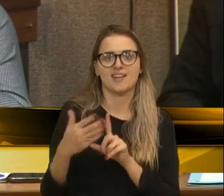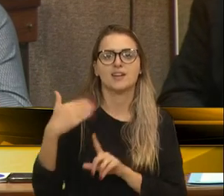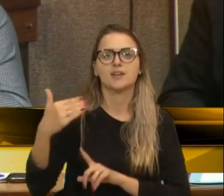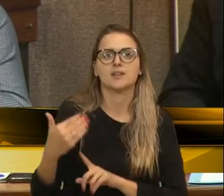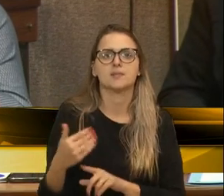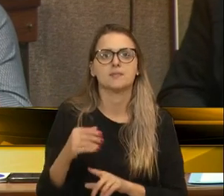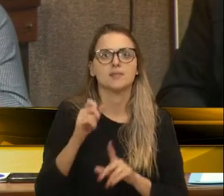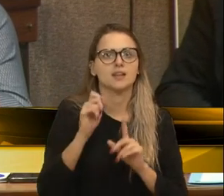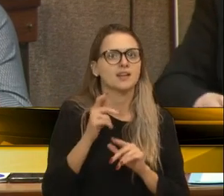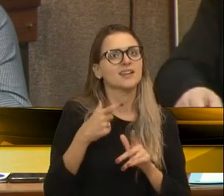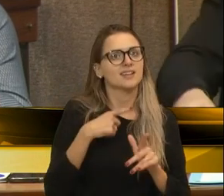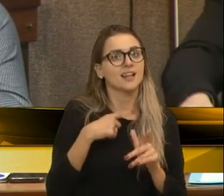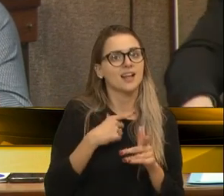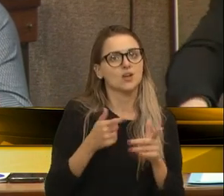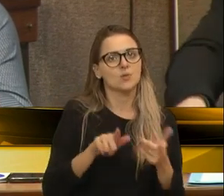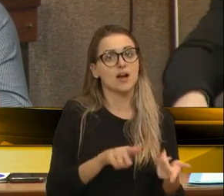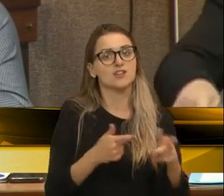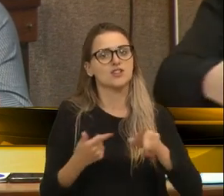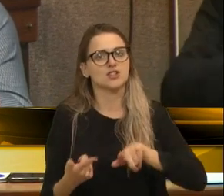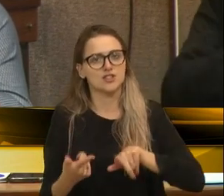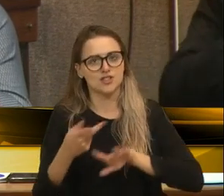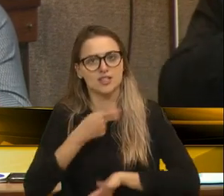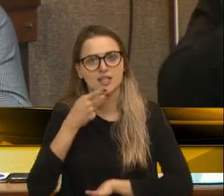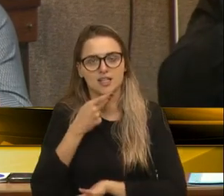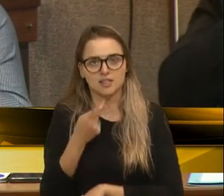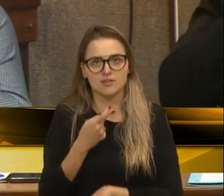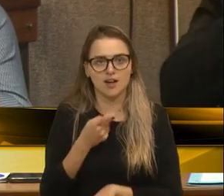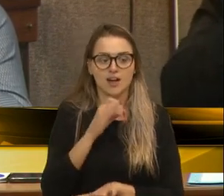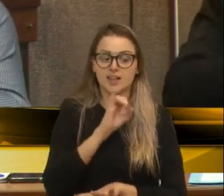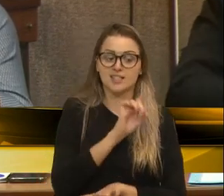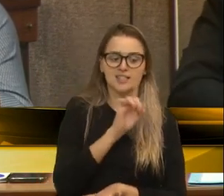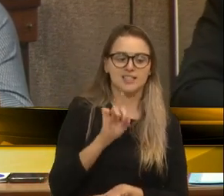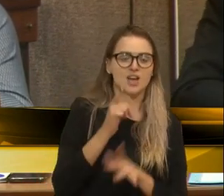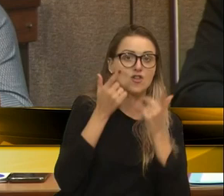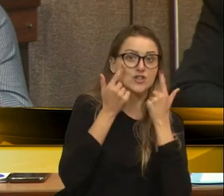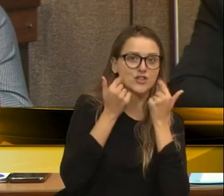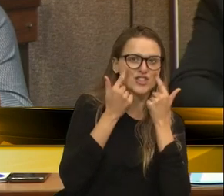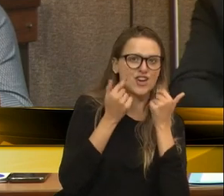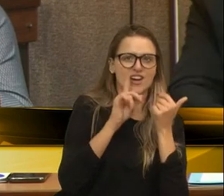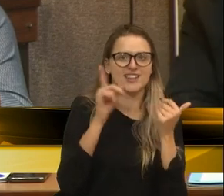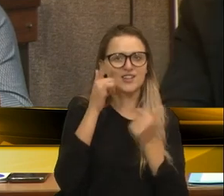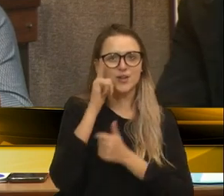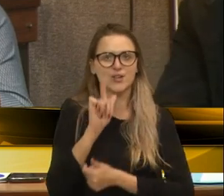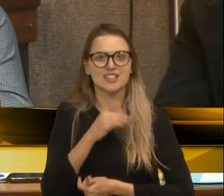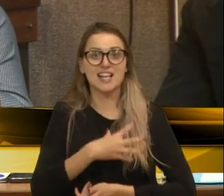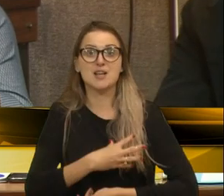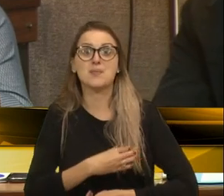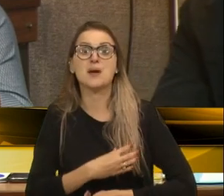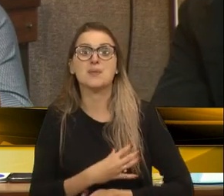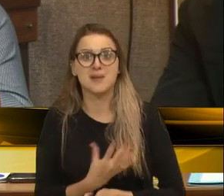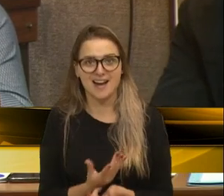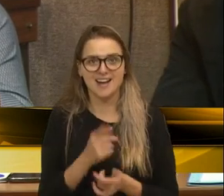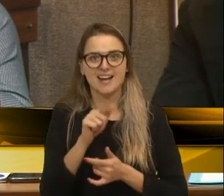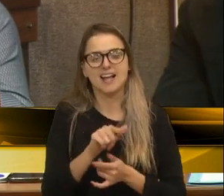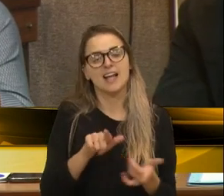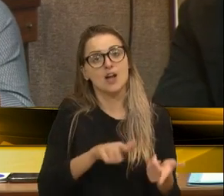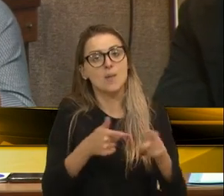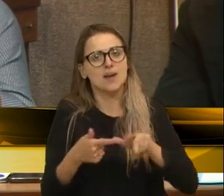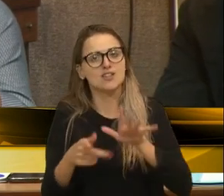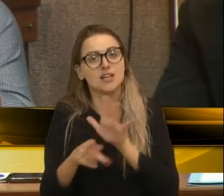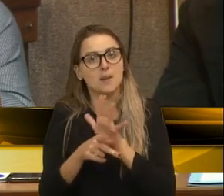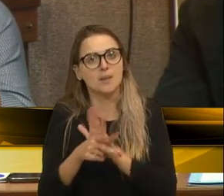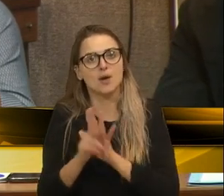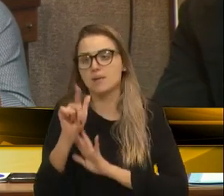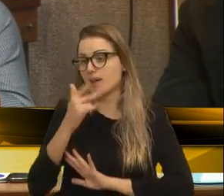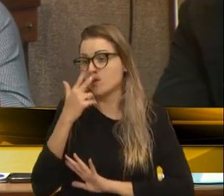que quem não chora não mama. Se nós não for lá pedir, dificilmente que essas emendas venham para Caxias. Às